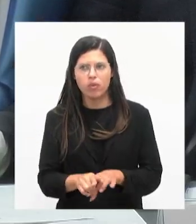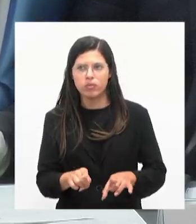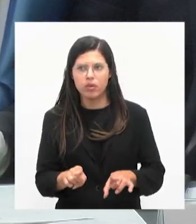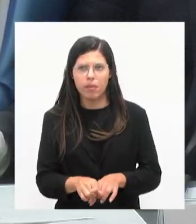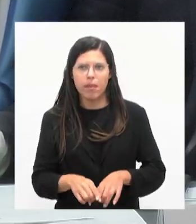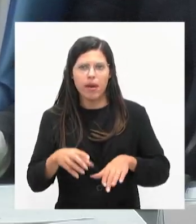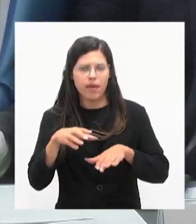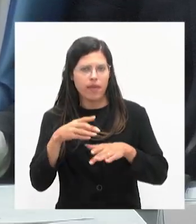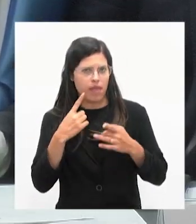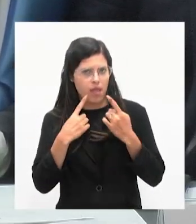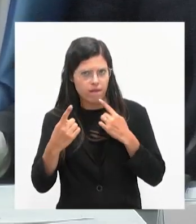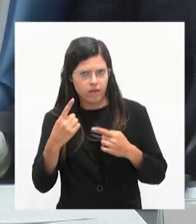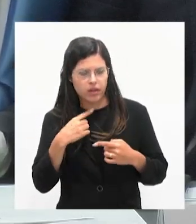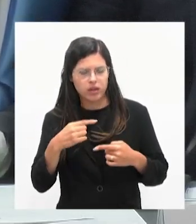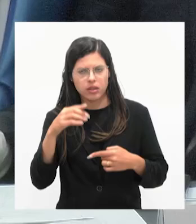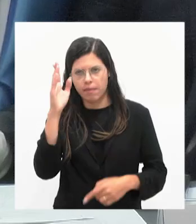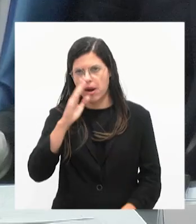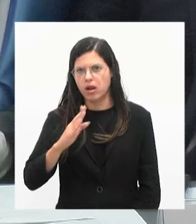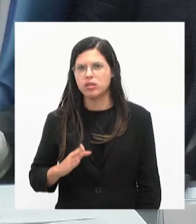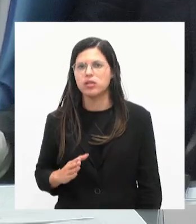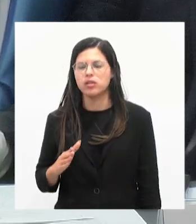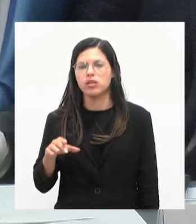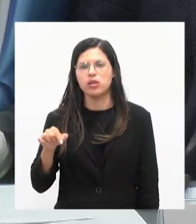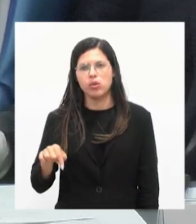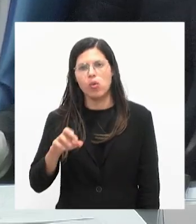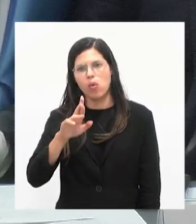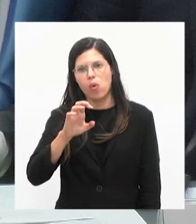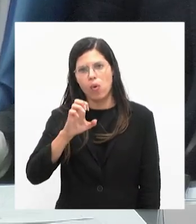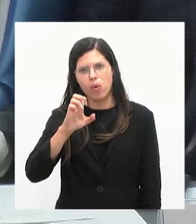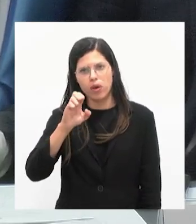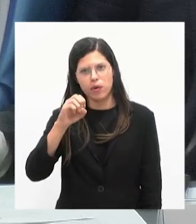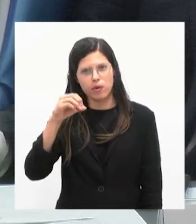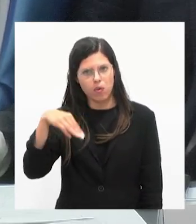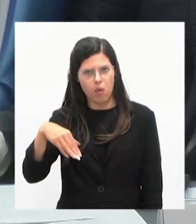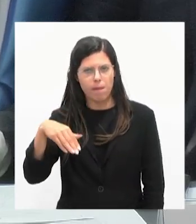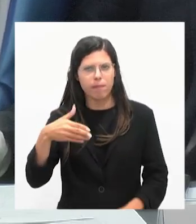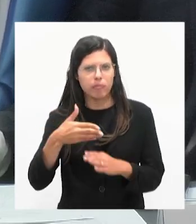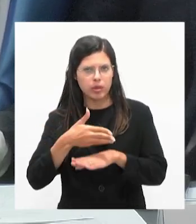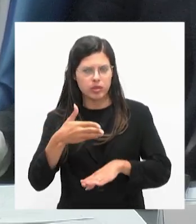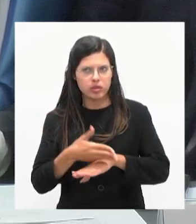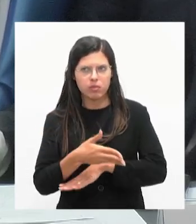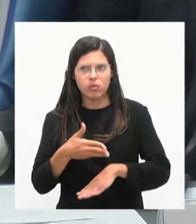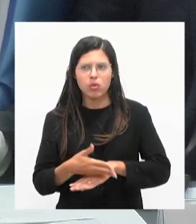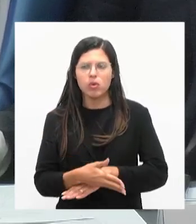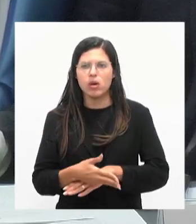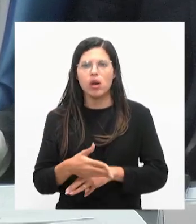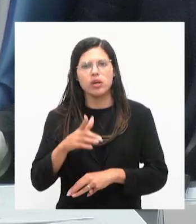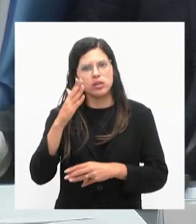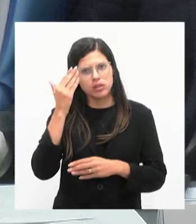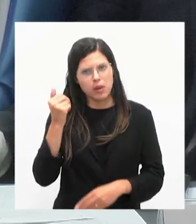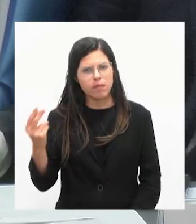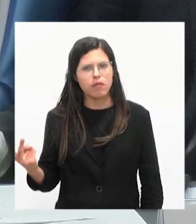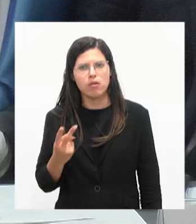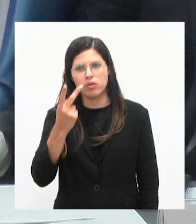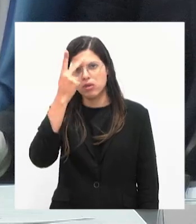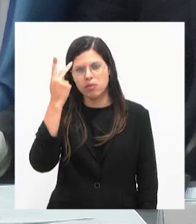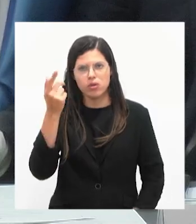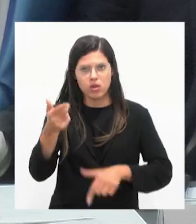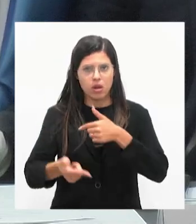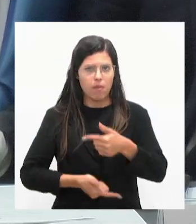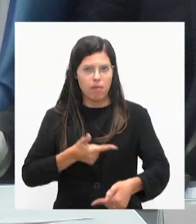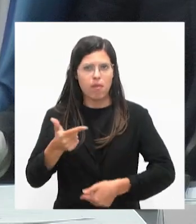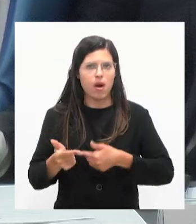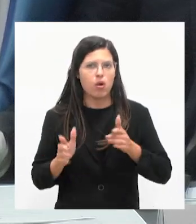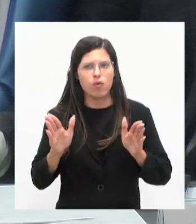Recon estava lá, graças ao Coronel Luciano. Então a gente sabe reconhecer, Coronel, quando a pessoa trabalha em prol da população, o senhor é essa